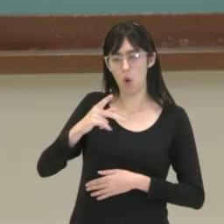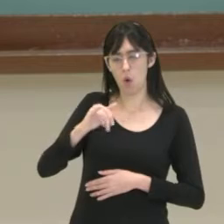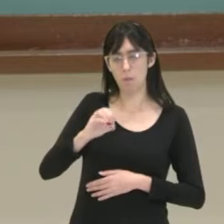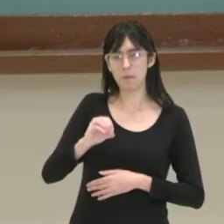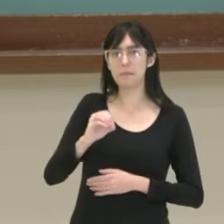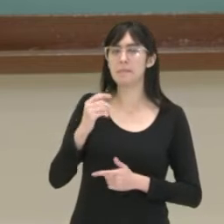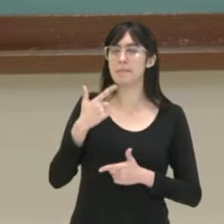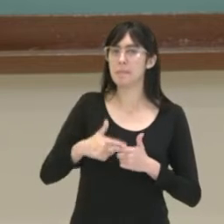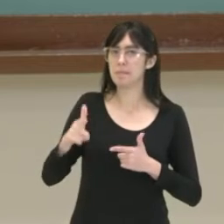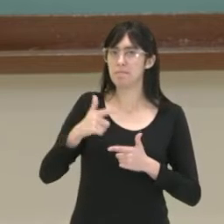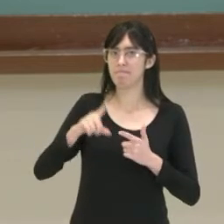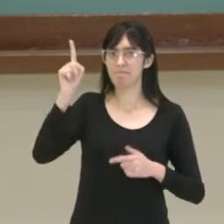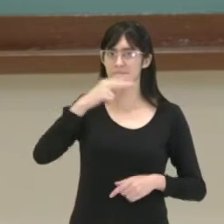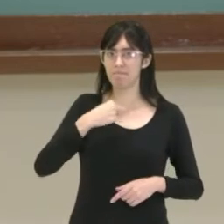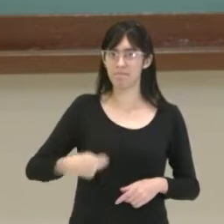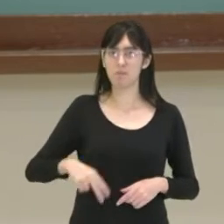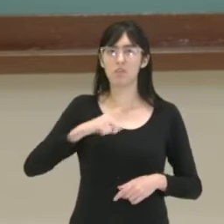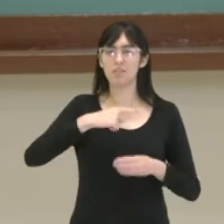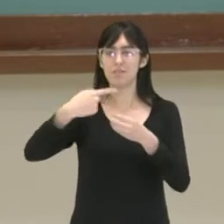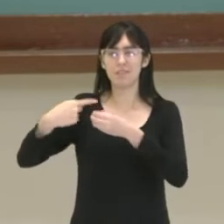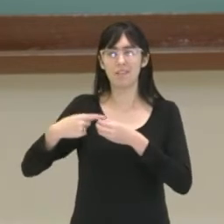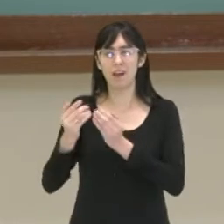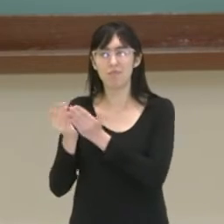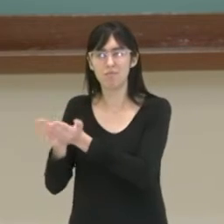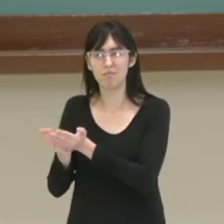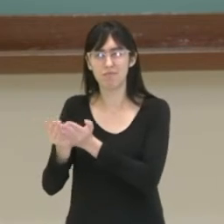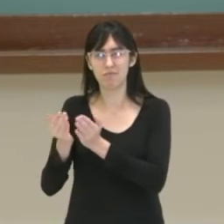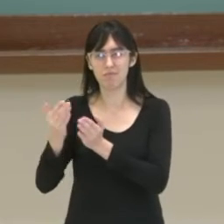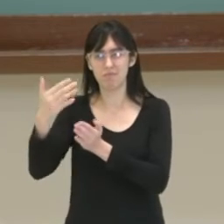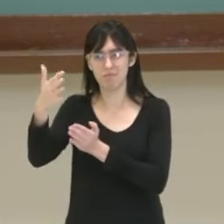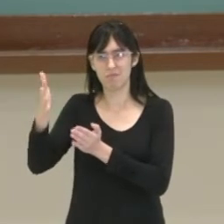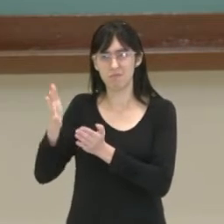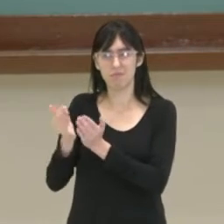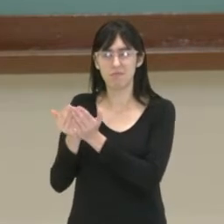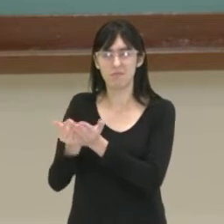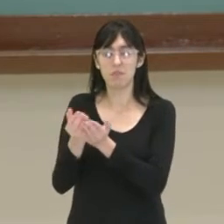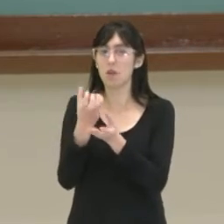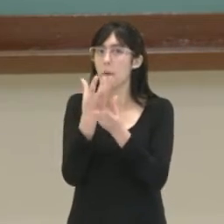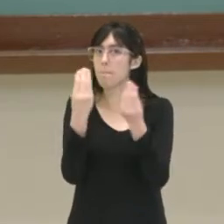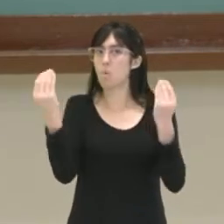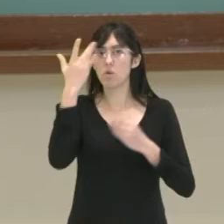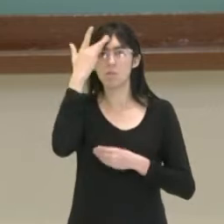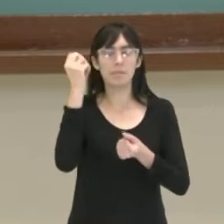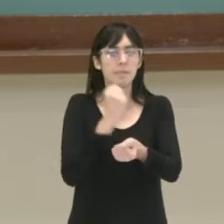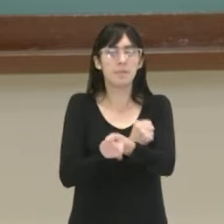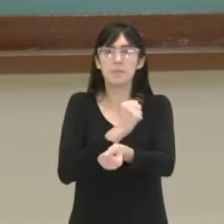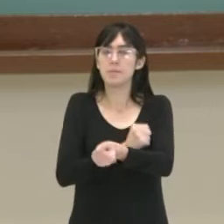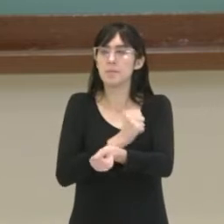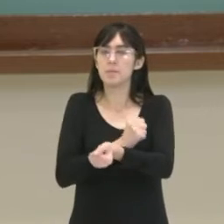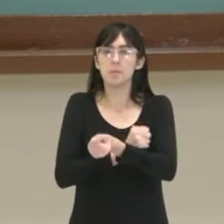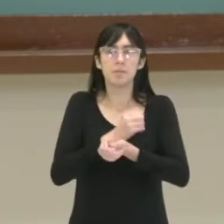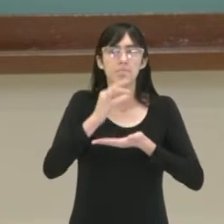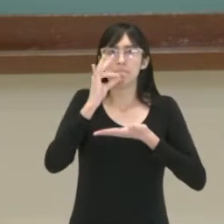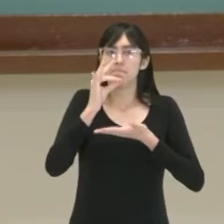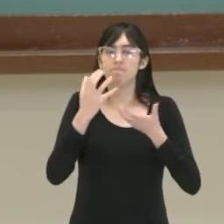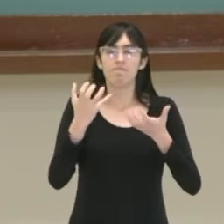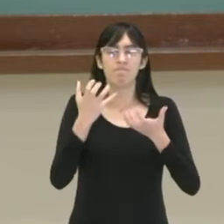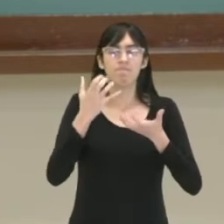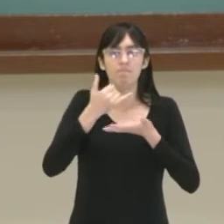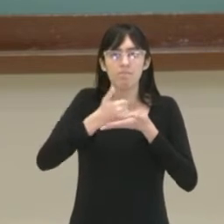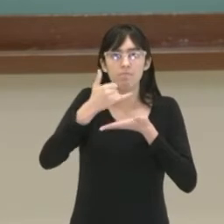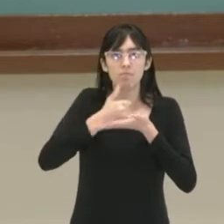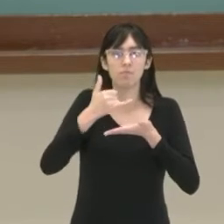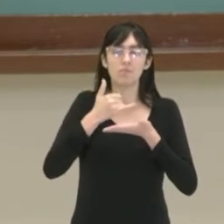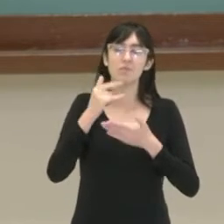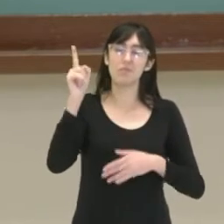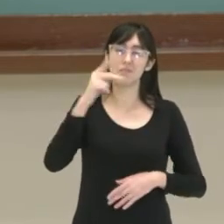Nas cidades portuárias, muitas pessoas eram dependentes químicas. E essa dependência química estava custando caro para o Império